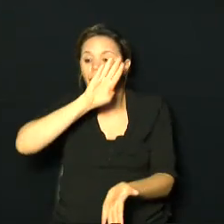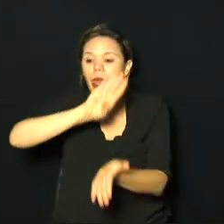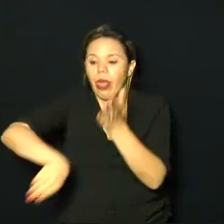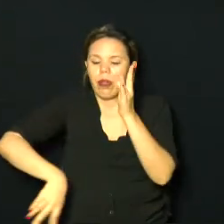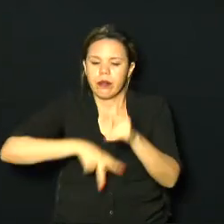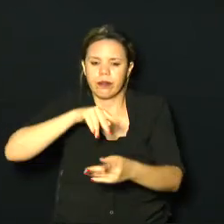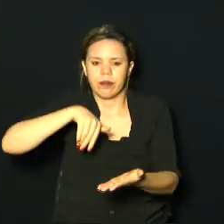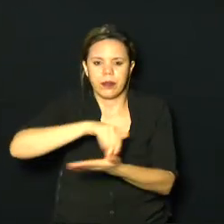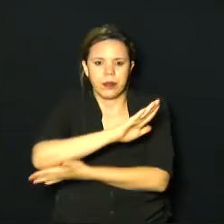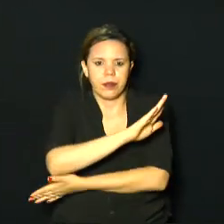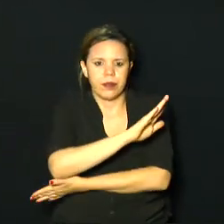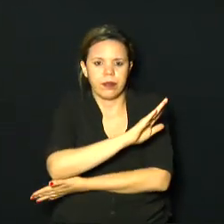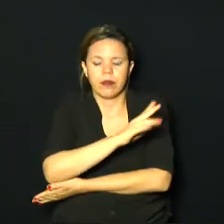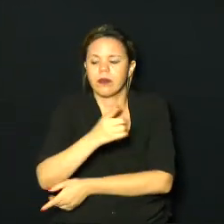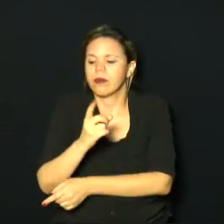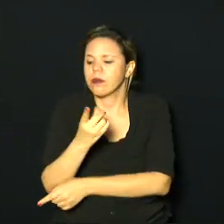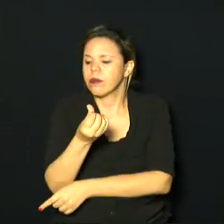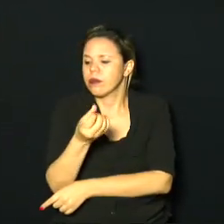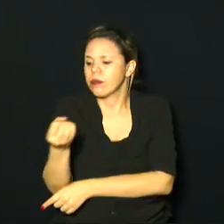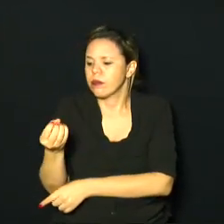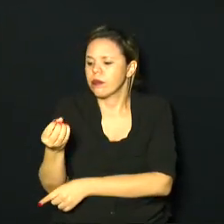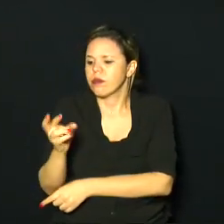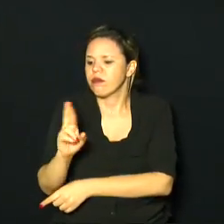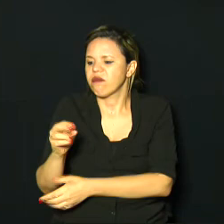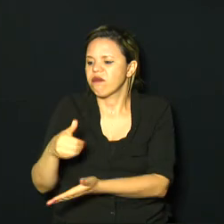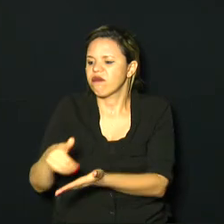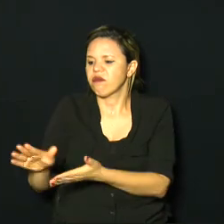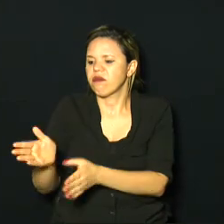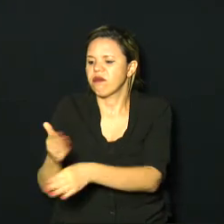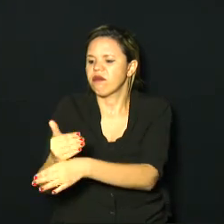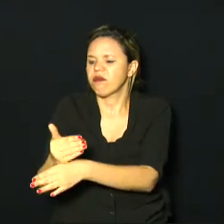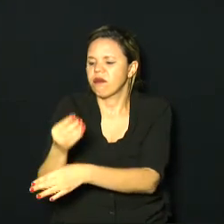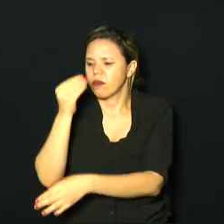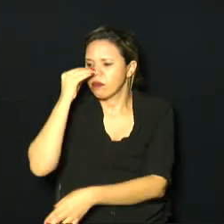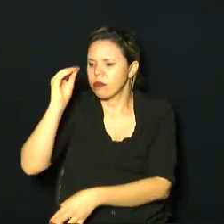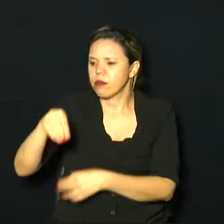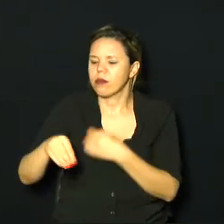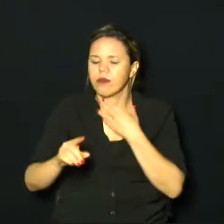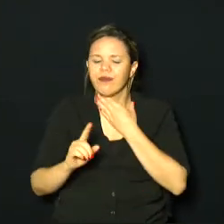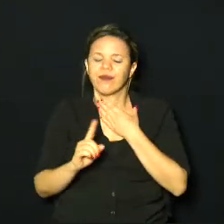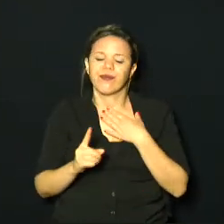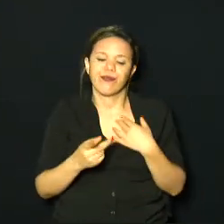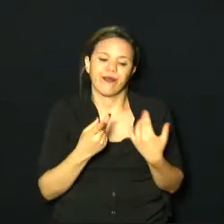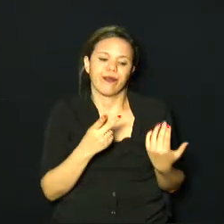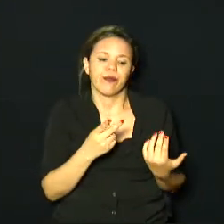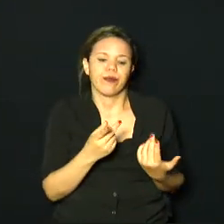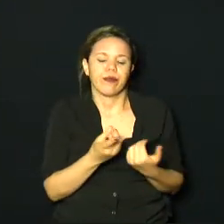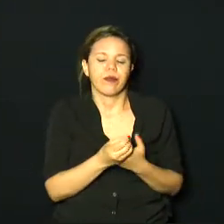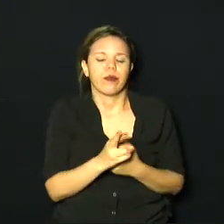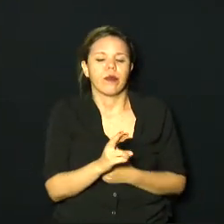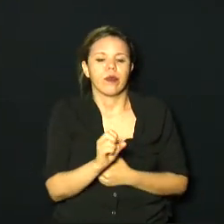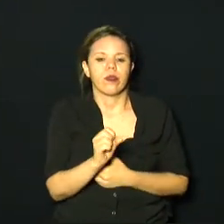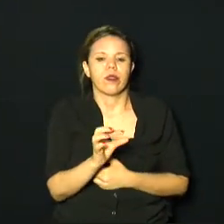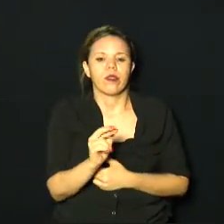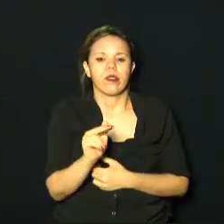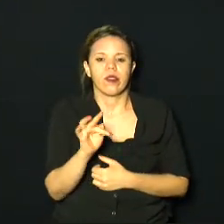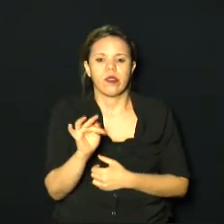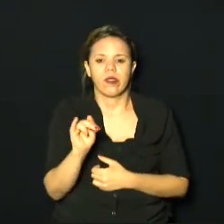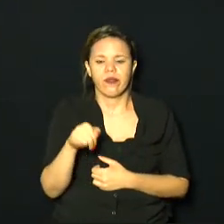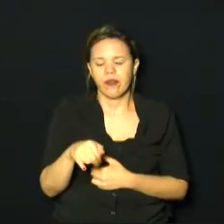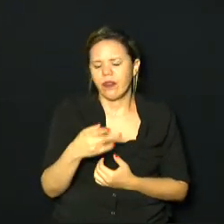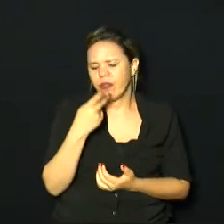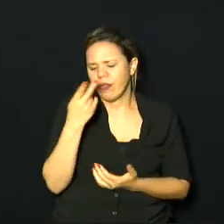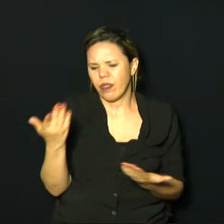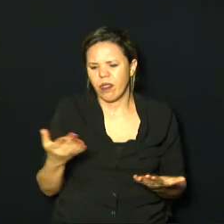que é simplesmente, ó, tô R$600 aqui, se vira. E como disse a doutora Stephanie, numa situação de profunda crise